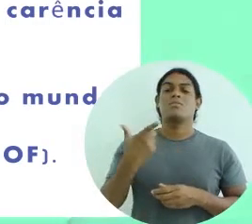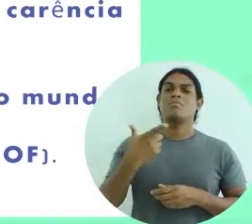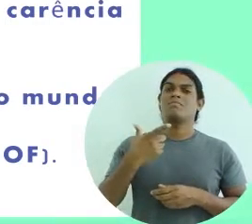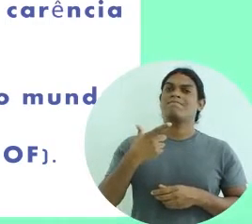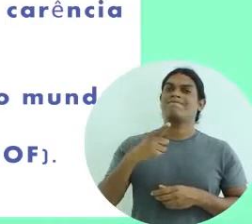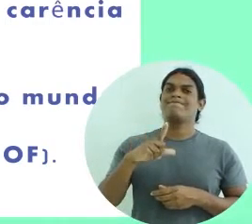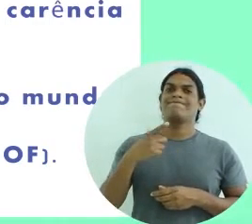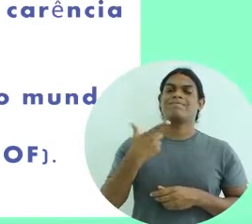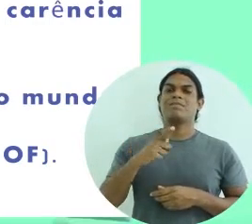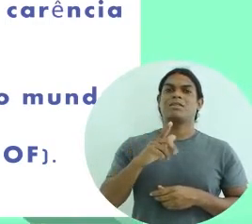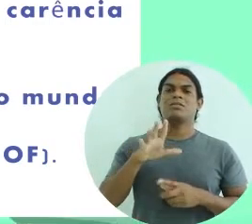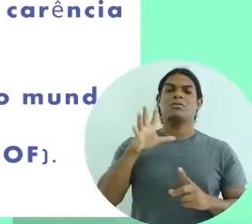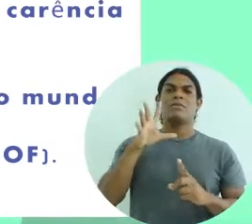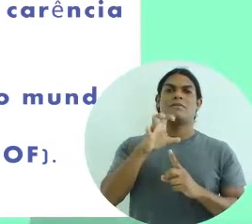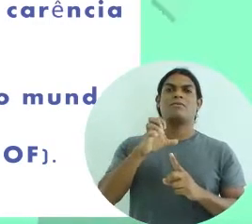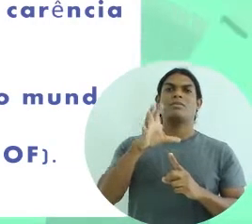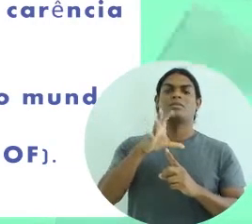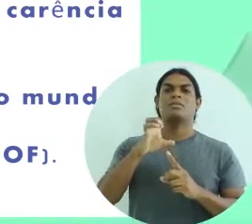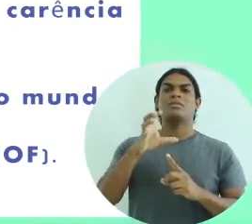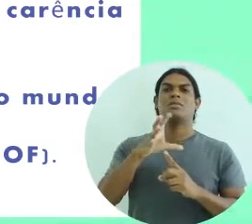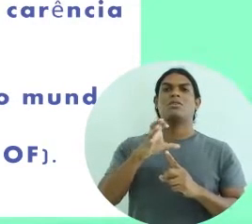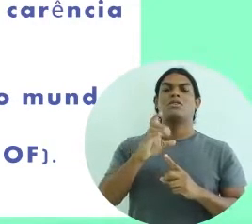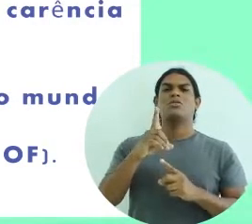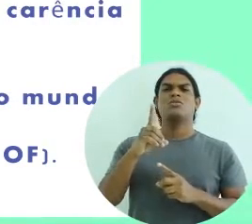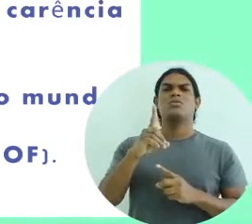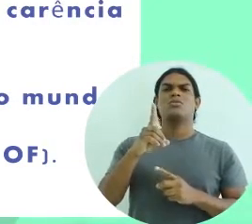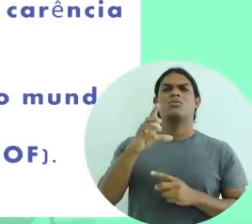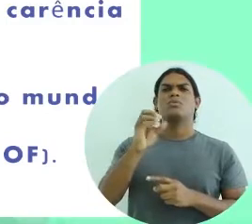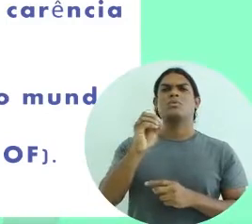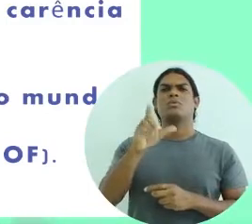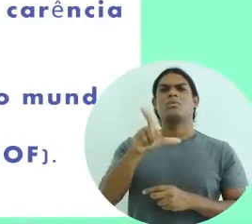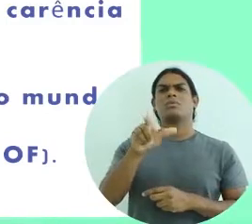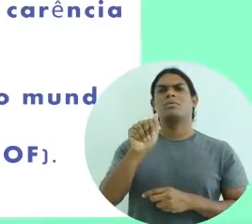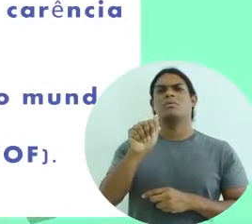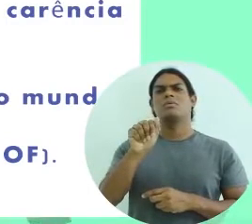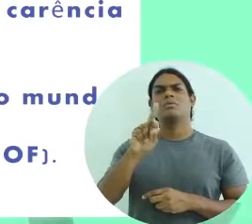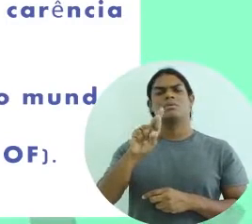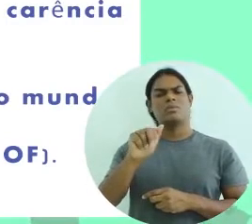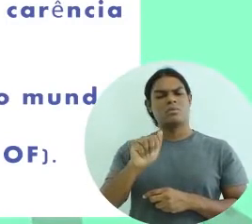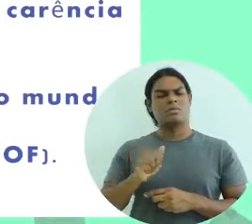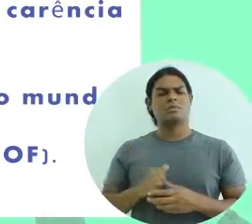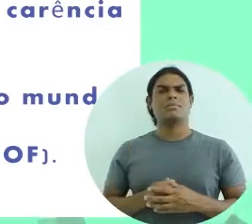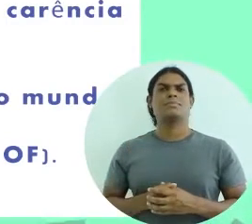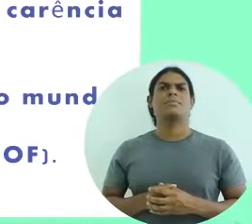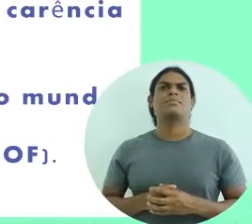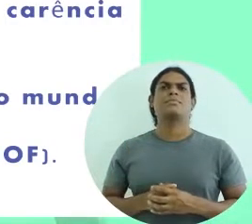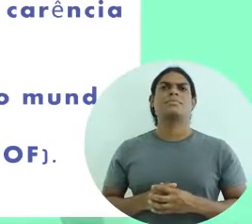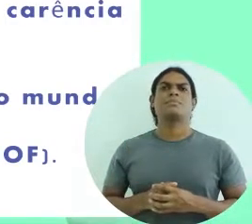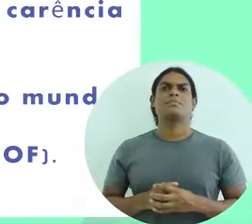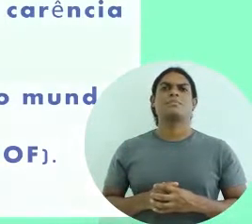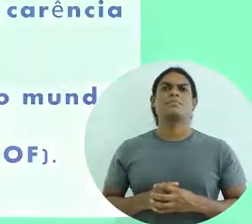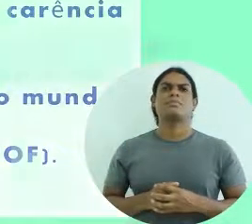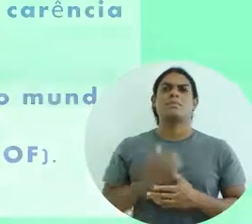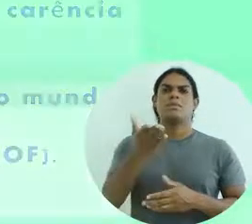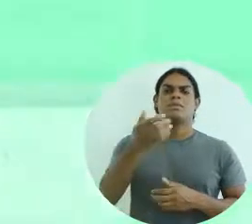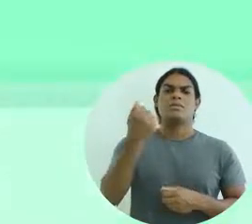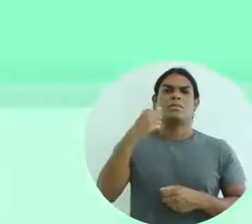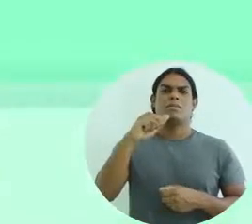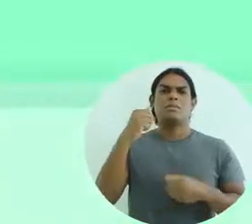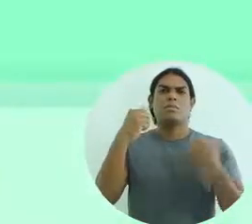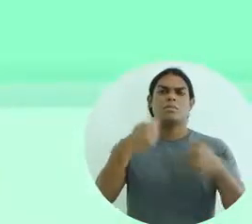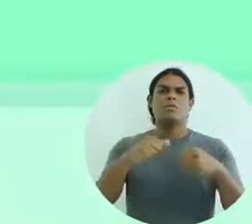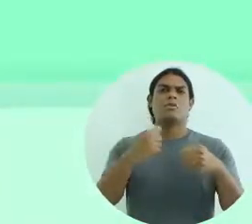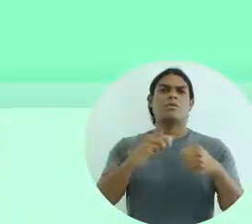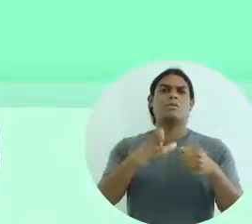nacional. Possibilidade de acesso aos principais eventos no mundo. Então, quando você tem esse dinheiro, se você já pode 12 meses